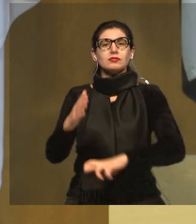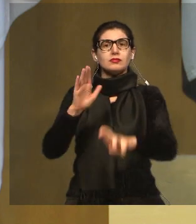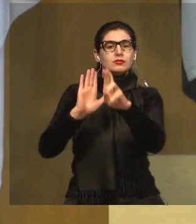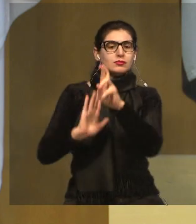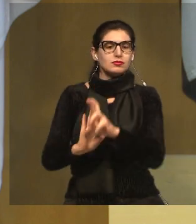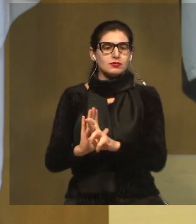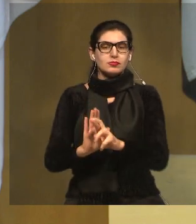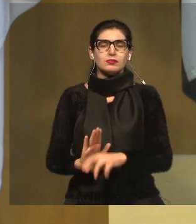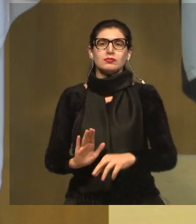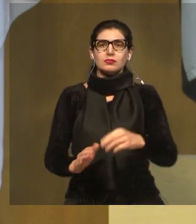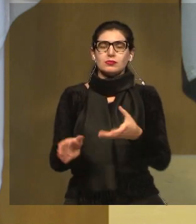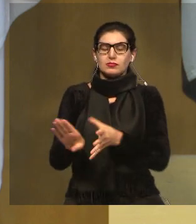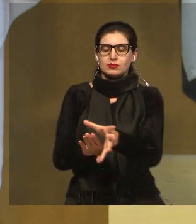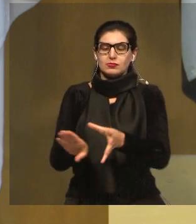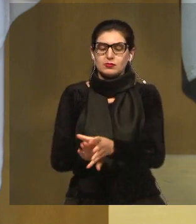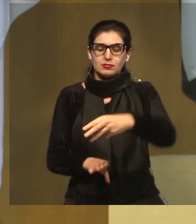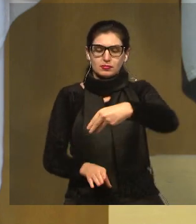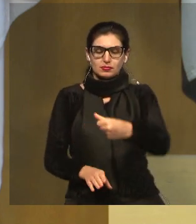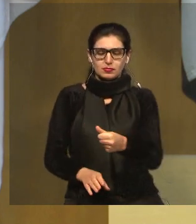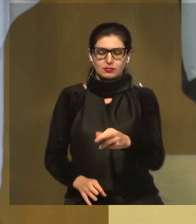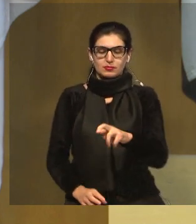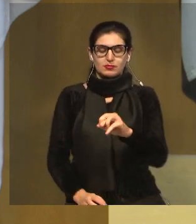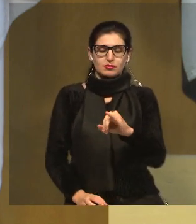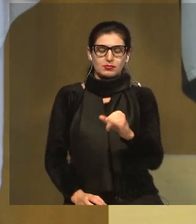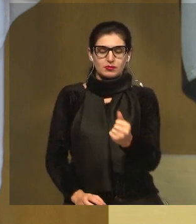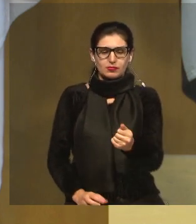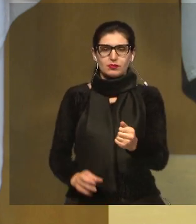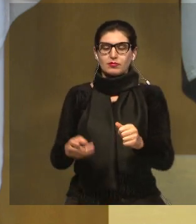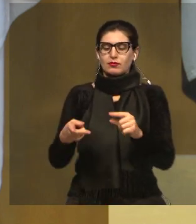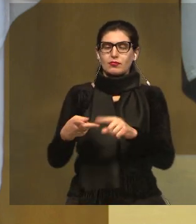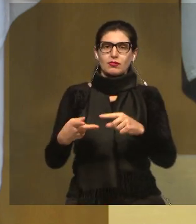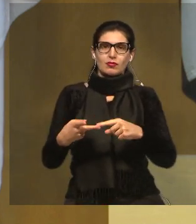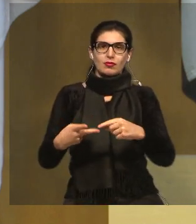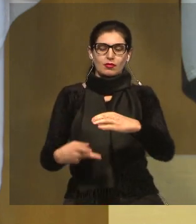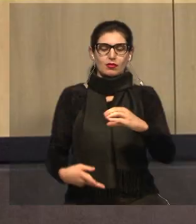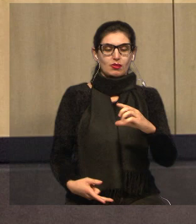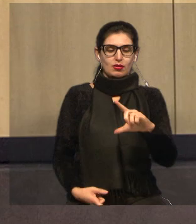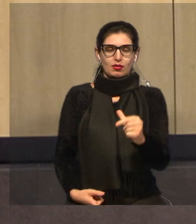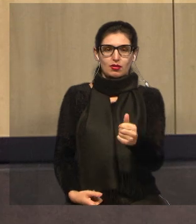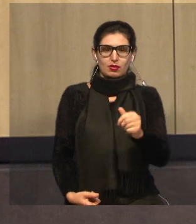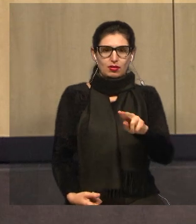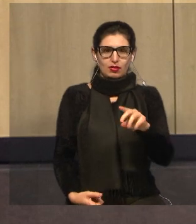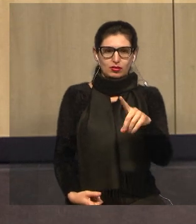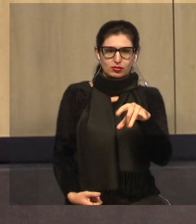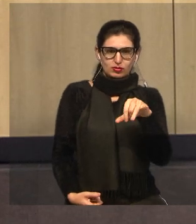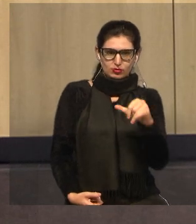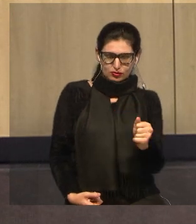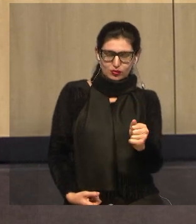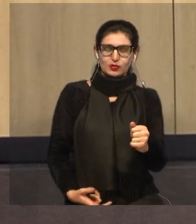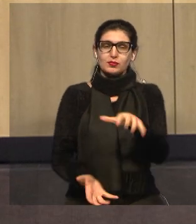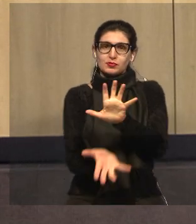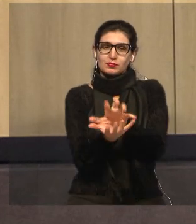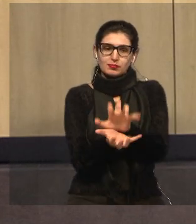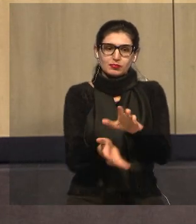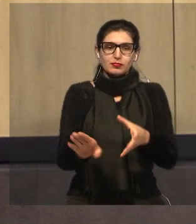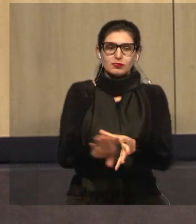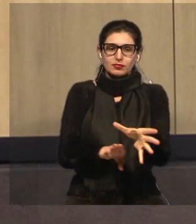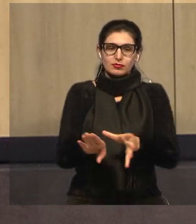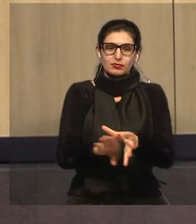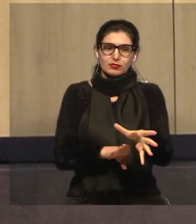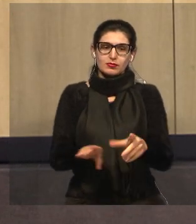Conselho, Maria Isabel Soares. Cláudia Quina, conselheira do tutelar de Jacareí.